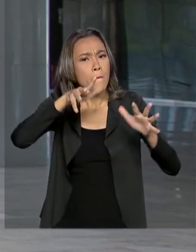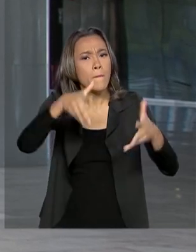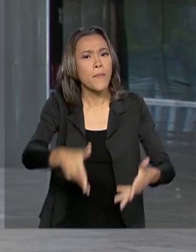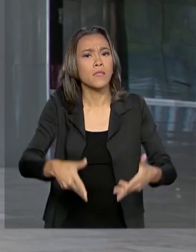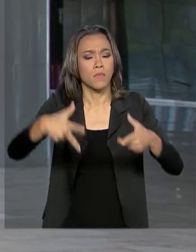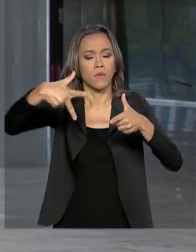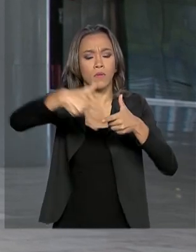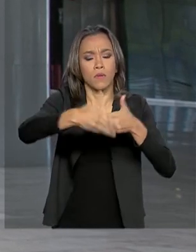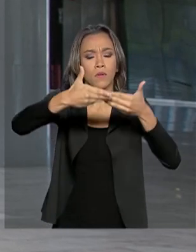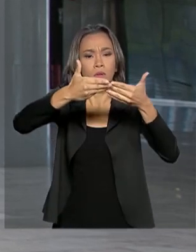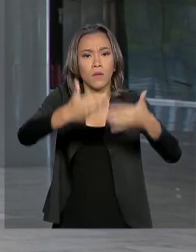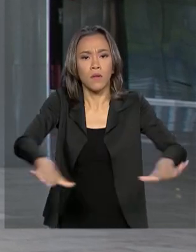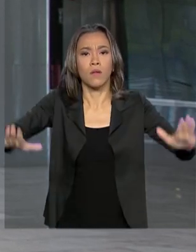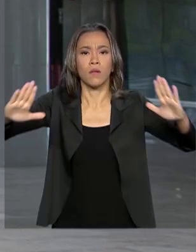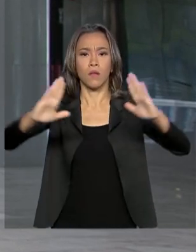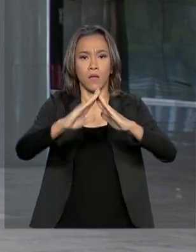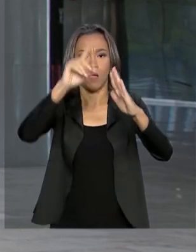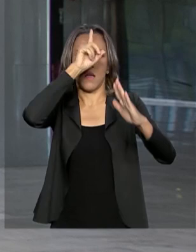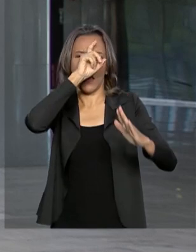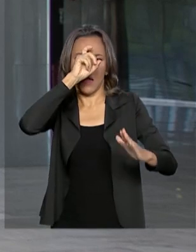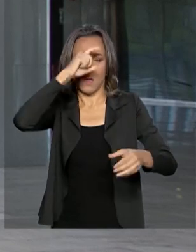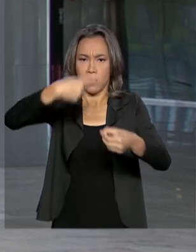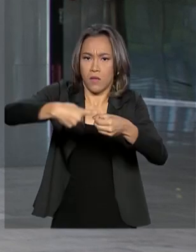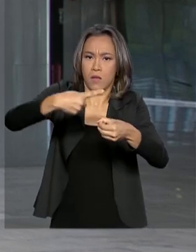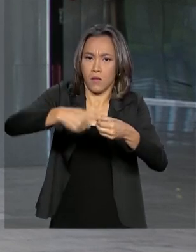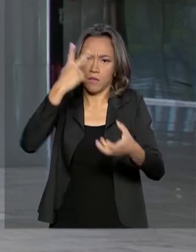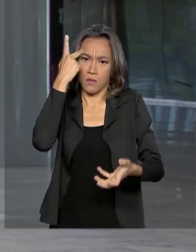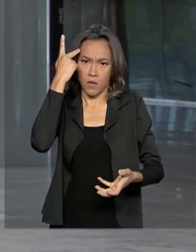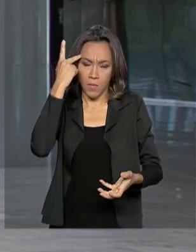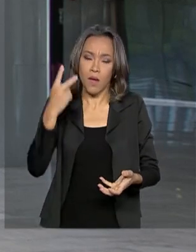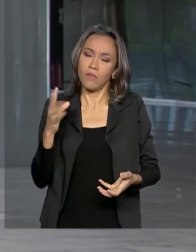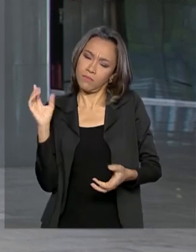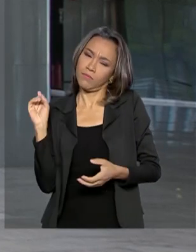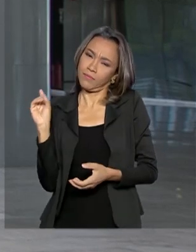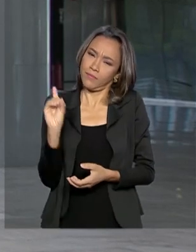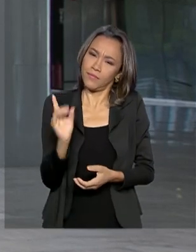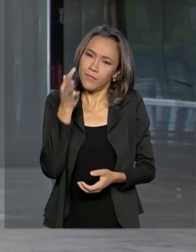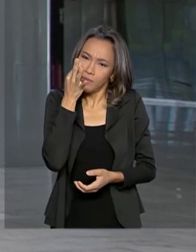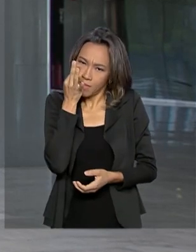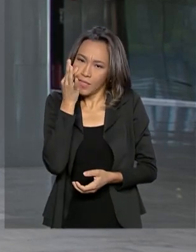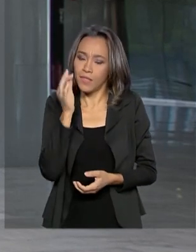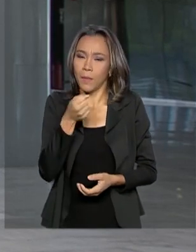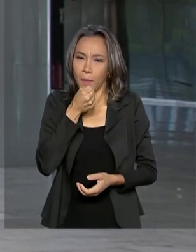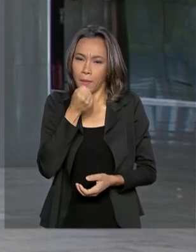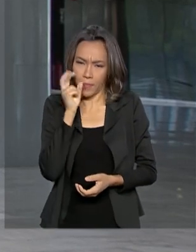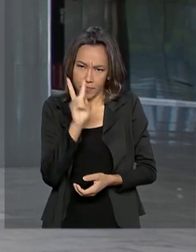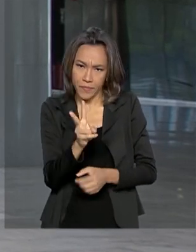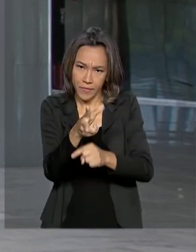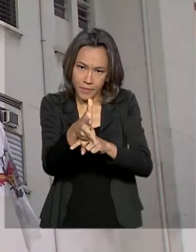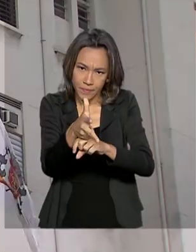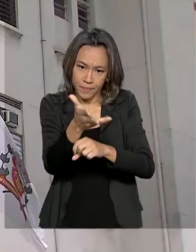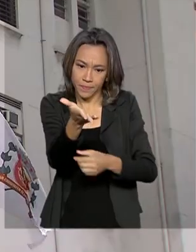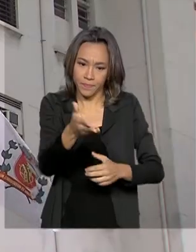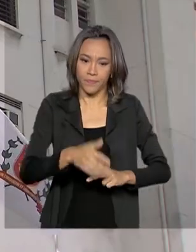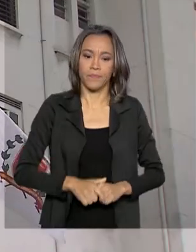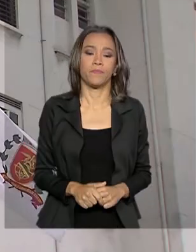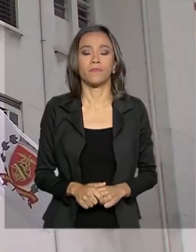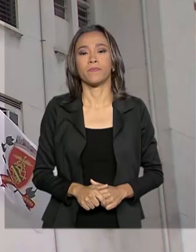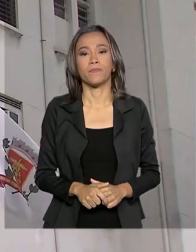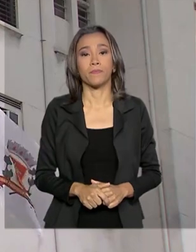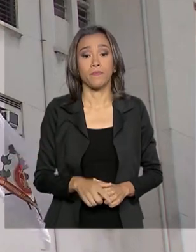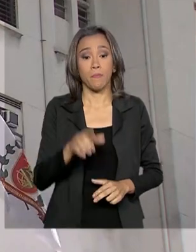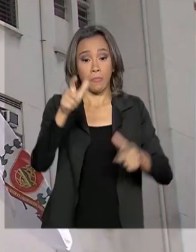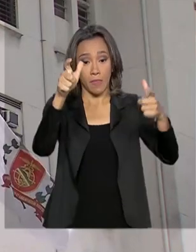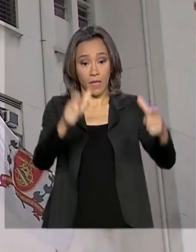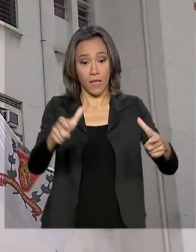Santos, em São Paulo. A repórter Vanessa Casalino acompanhou e a gente vê agora na reportagem. A